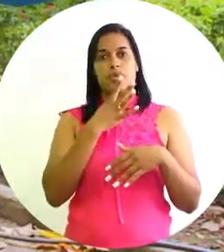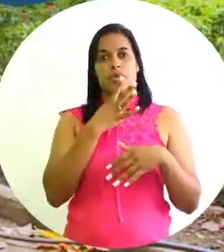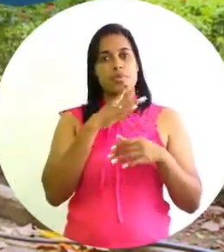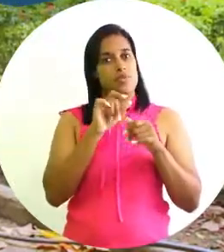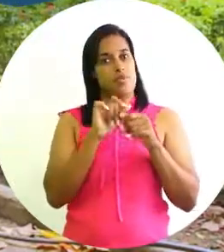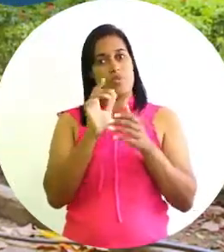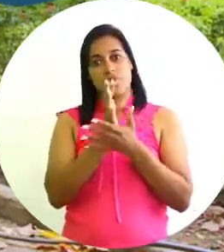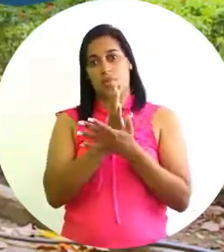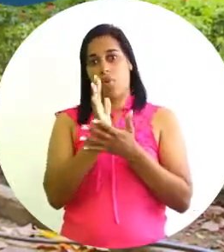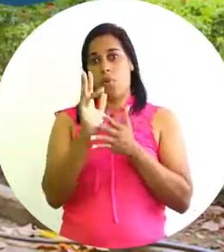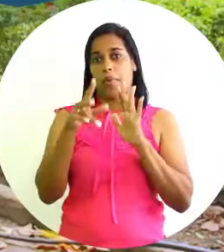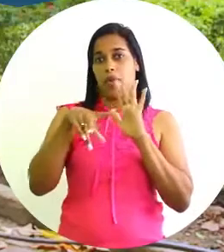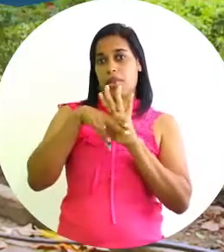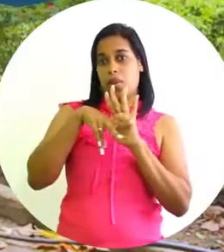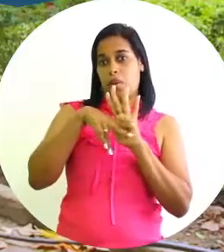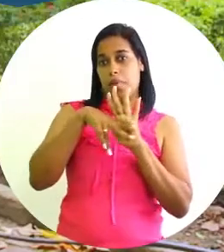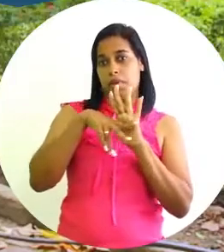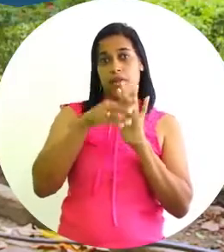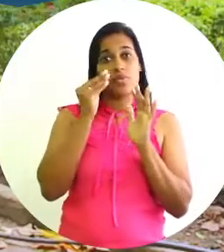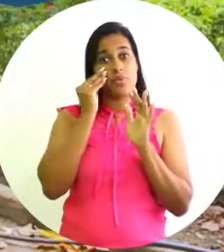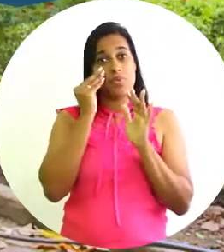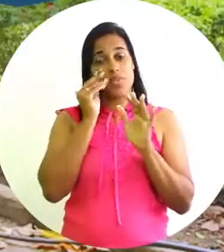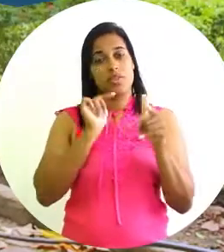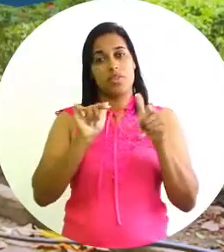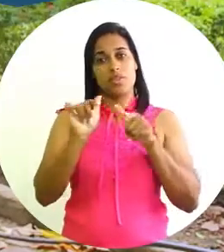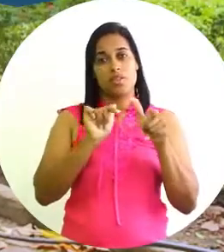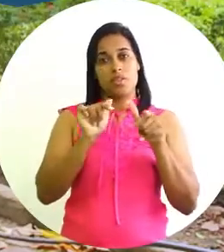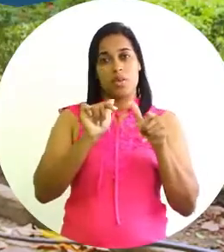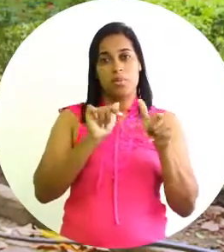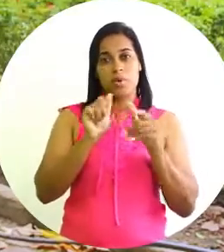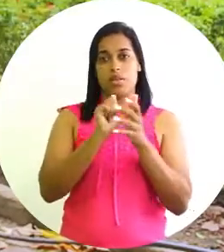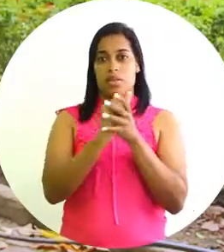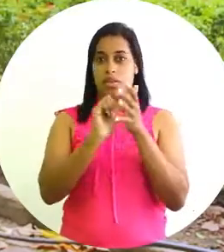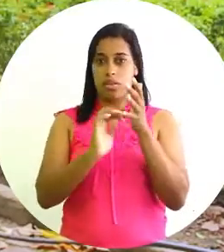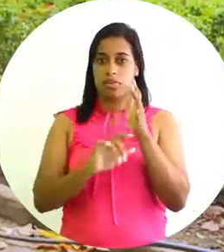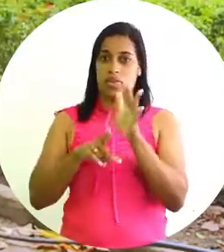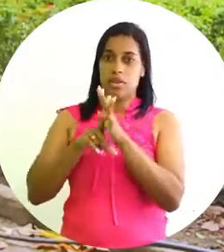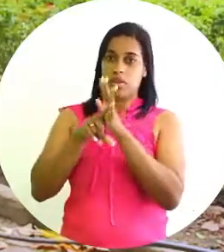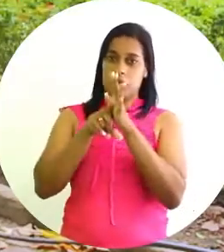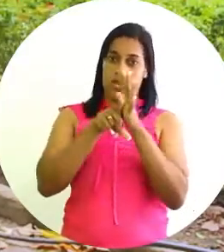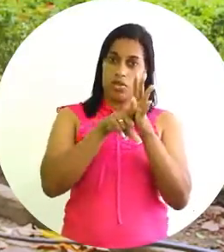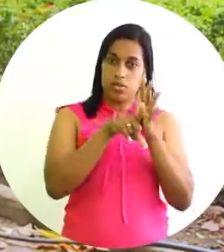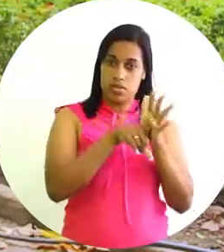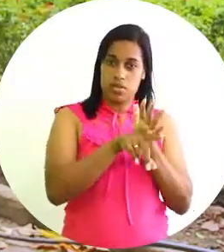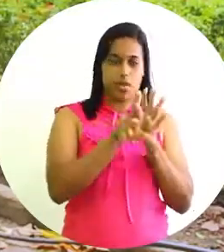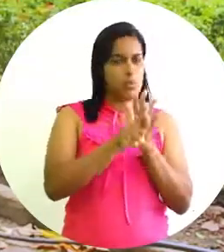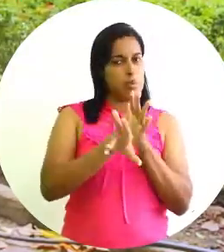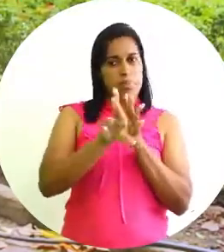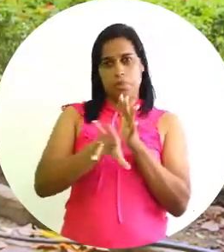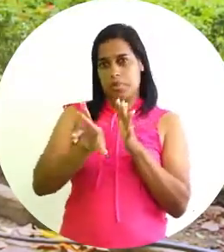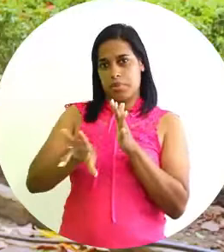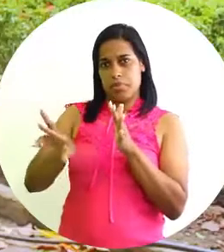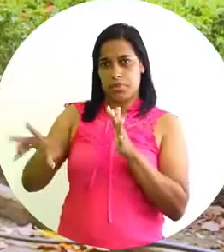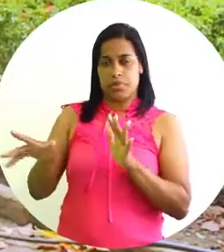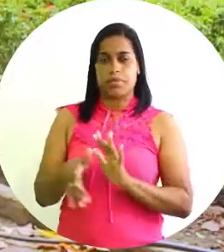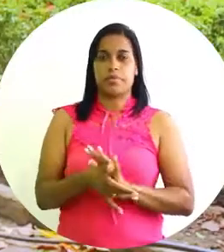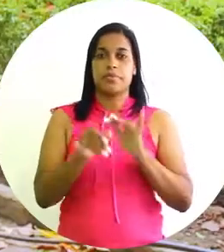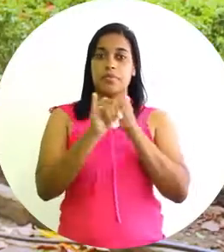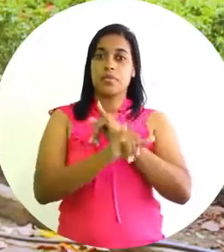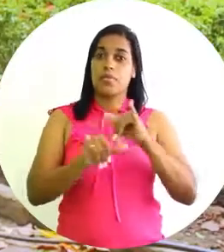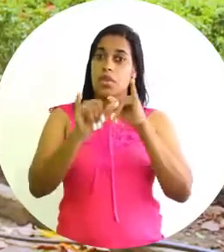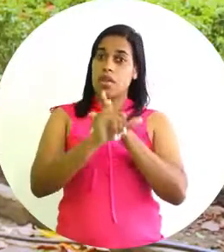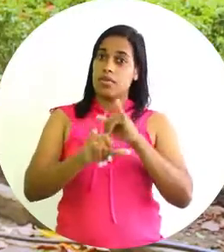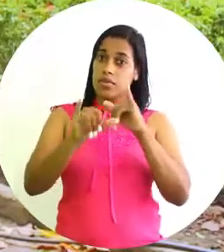fazer algum tipo de normalização, especialmente de trabalhos acadêmicos, de pesquisas e etc. Como a